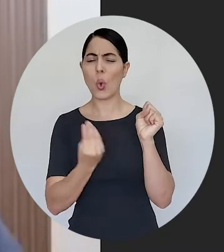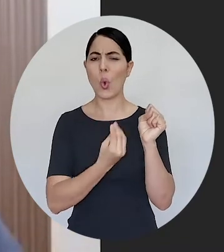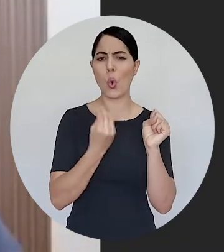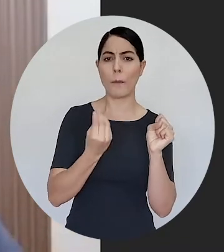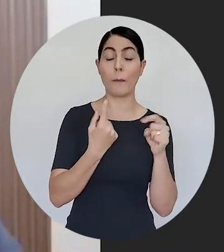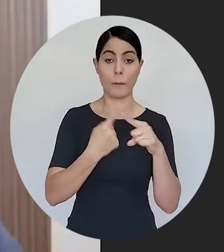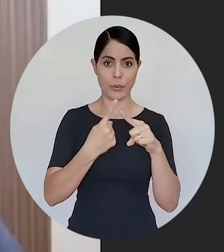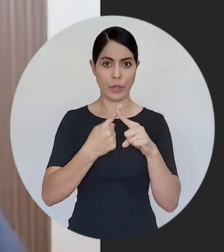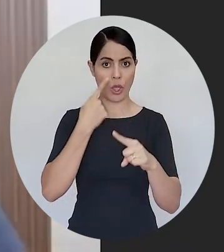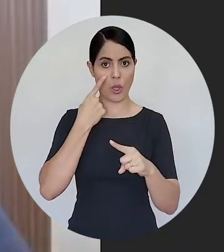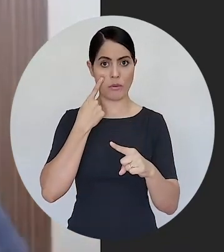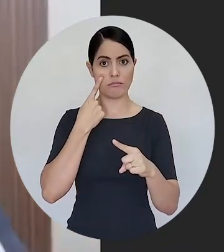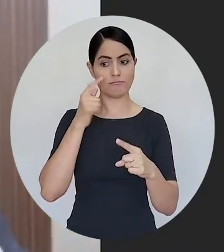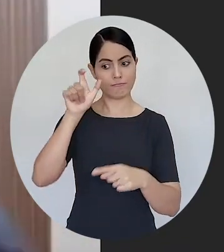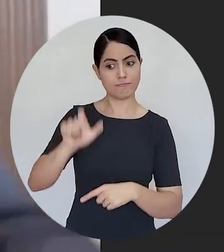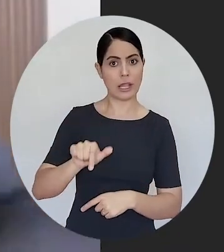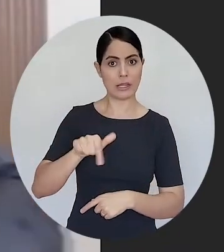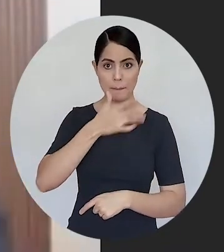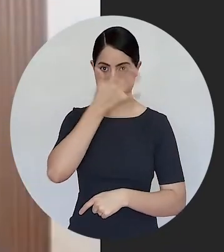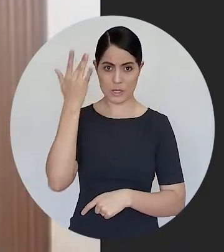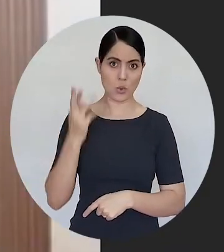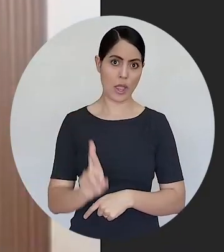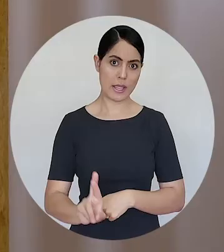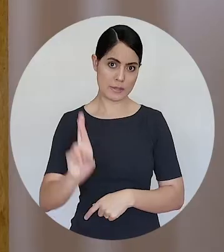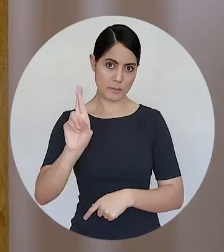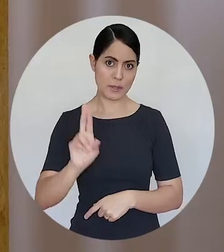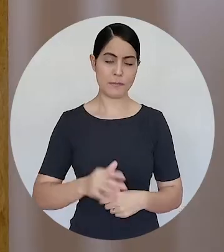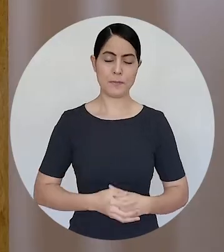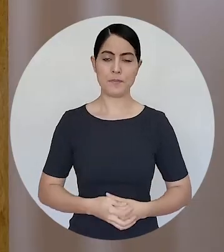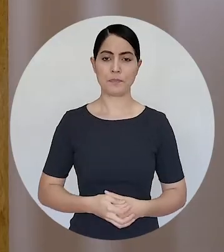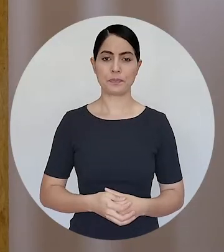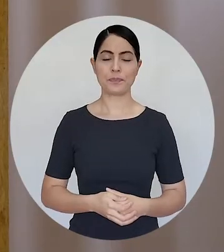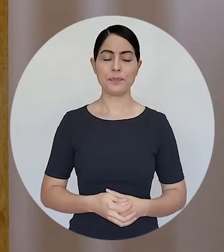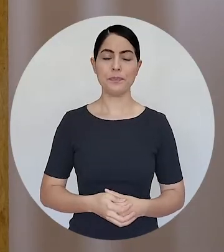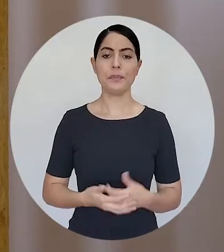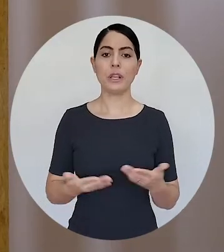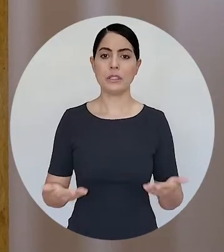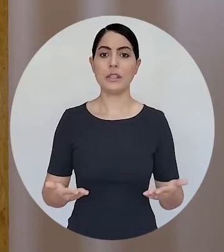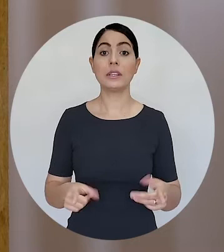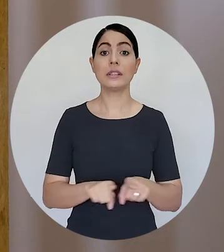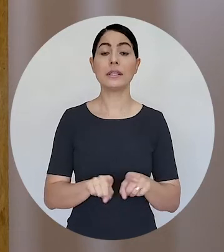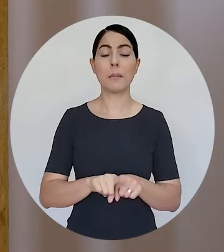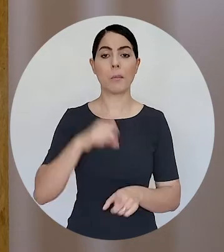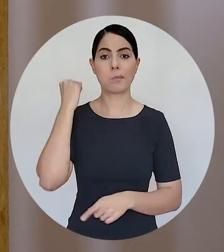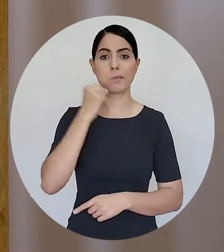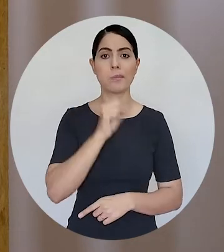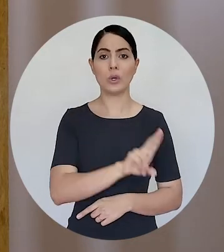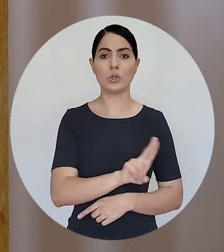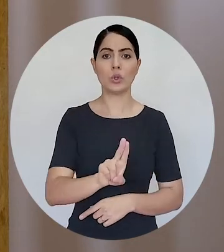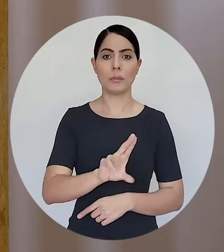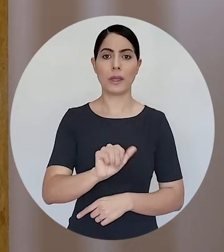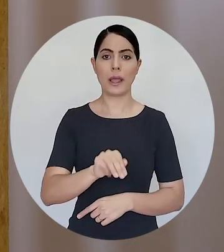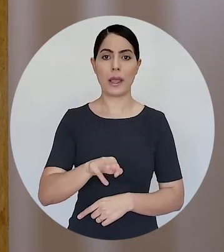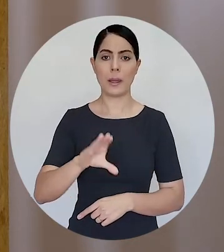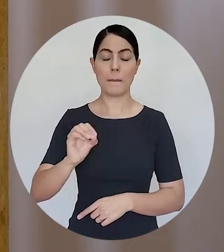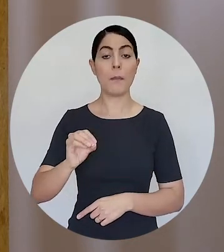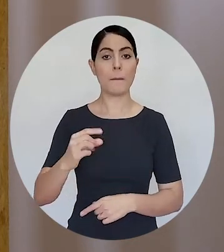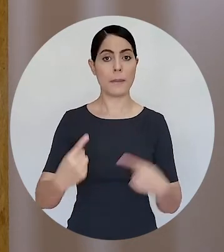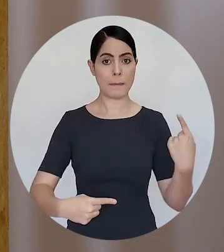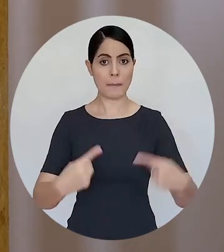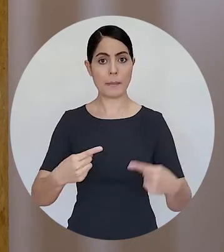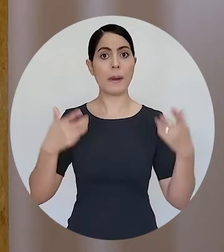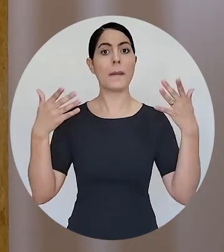olhar o lado do síndico. O senador Luiz do Carmo, autor da proposição,